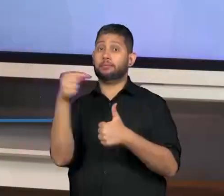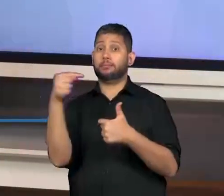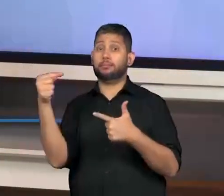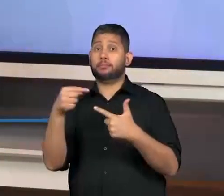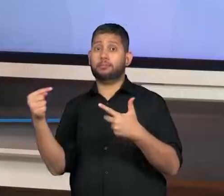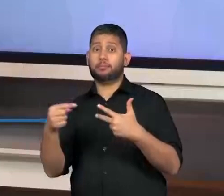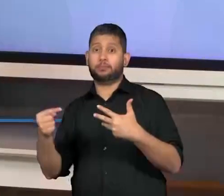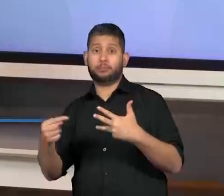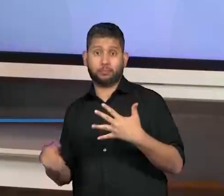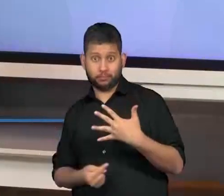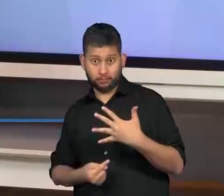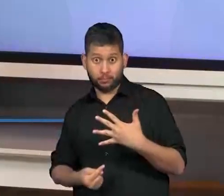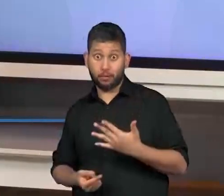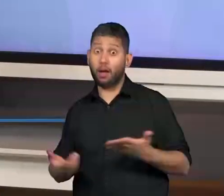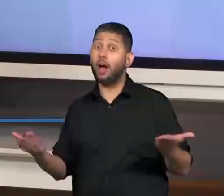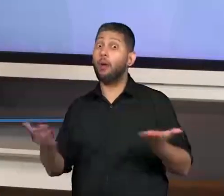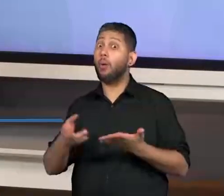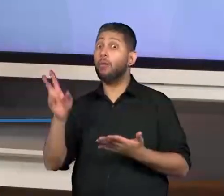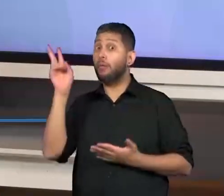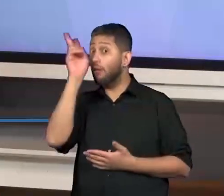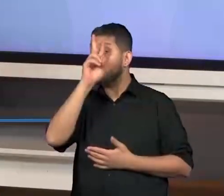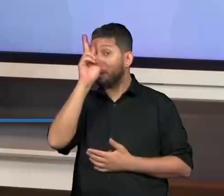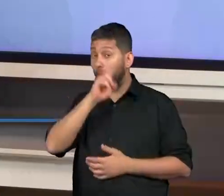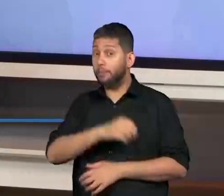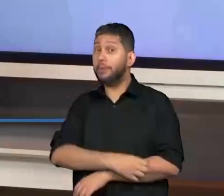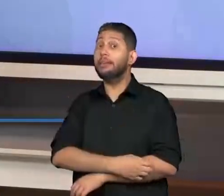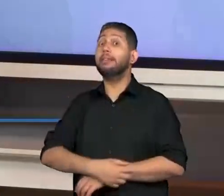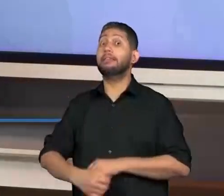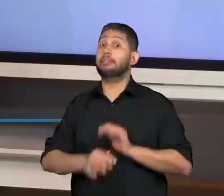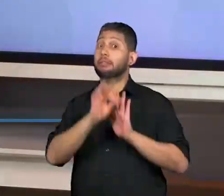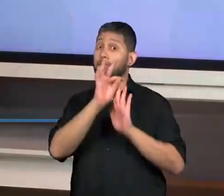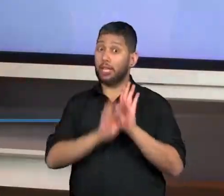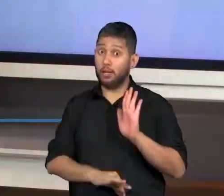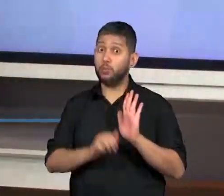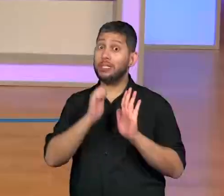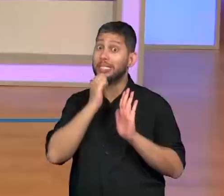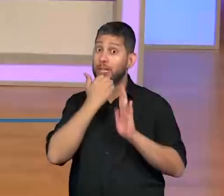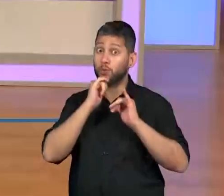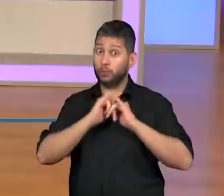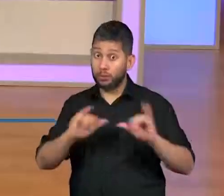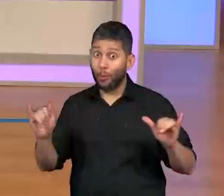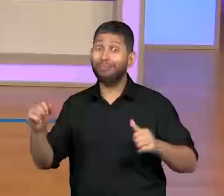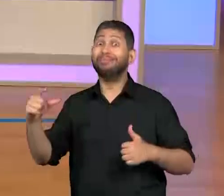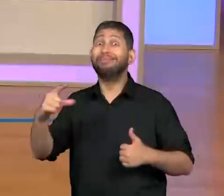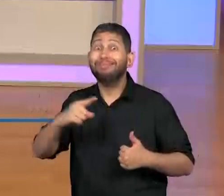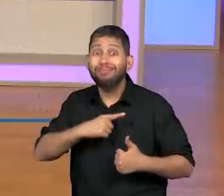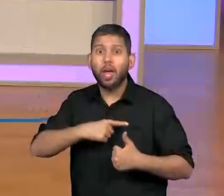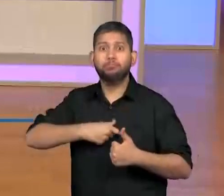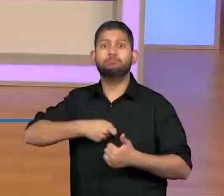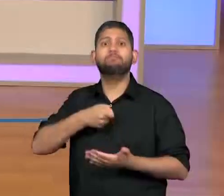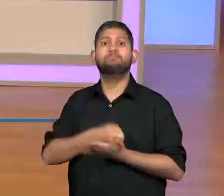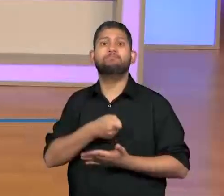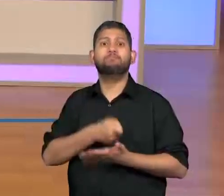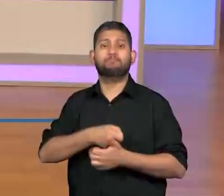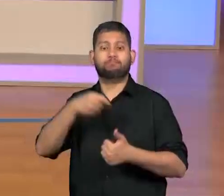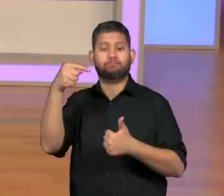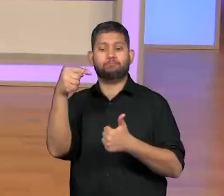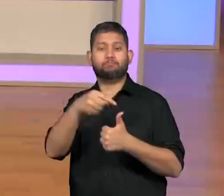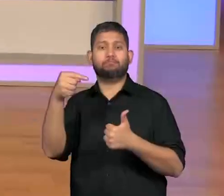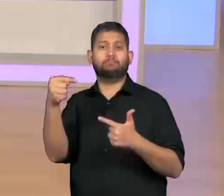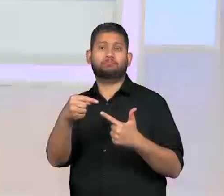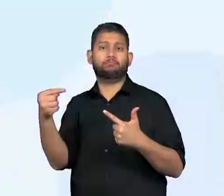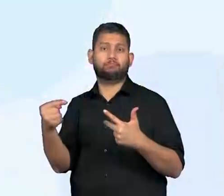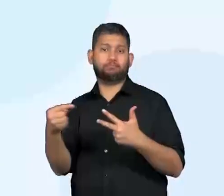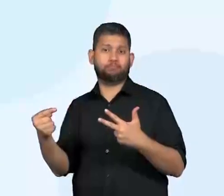que nós vamos revisar nesta aula. Então, vamos lá. Tem muitas comprovações aqui.